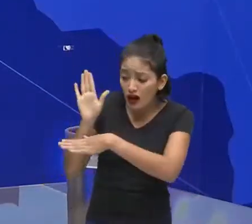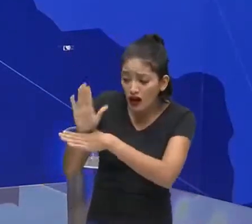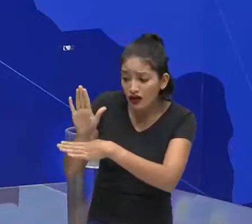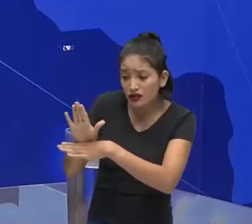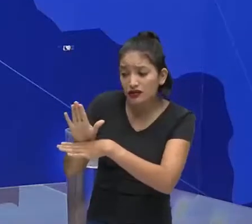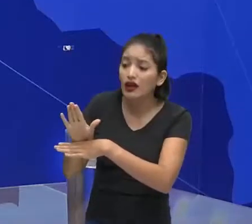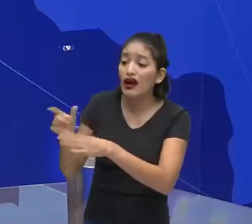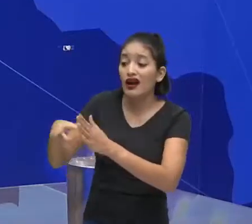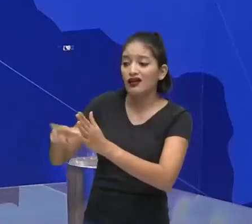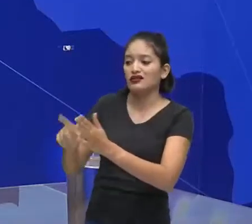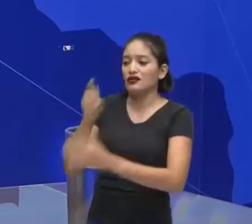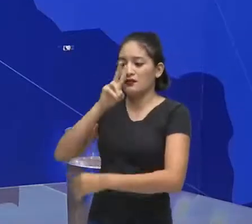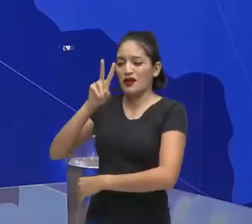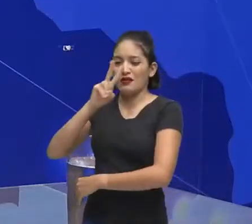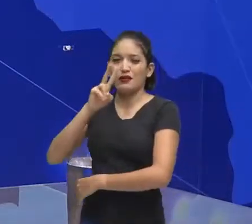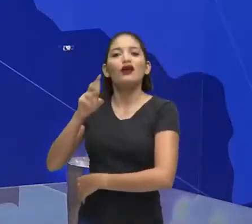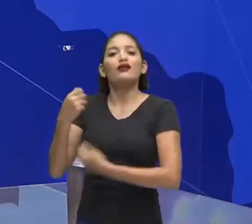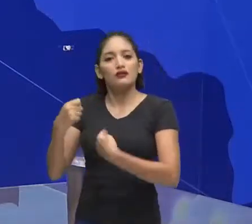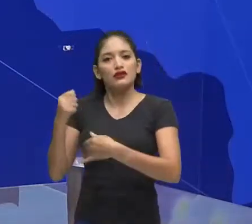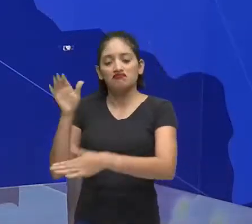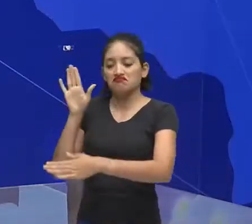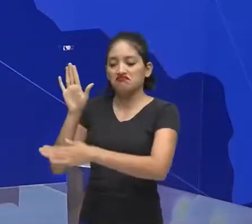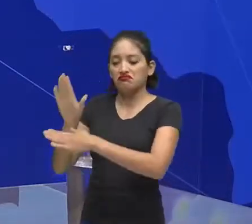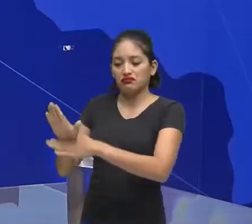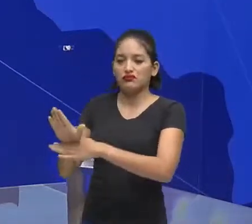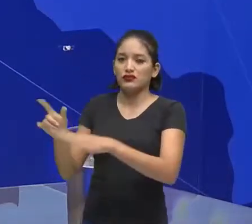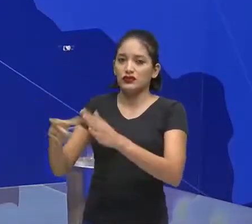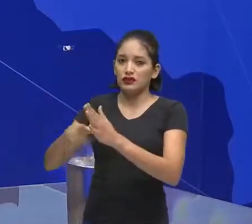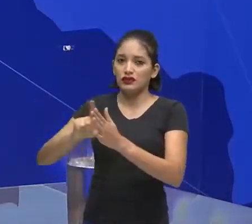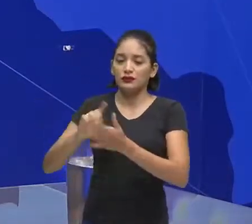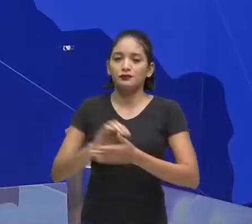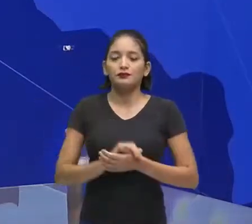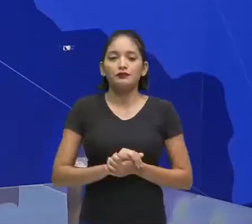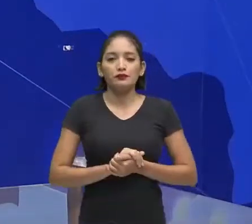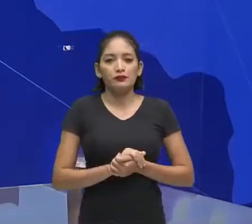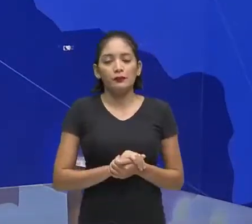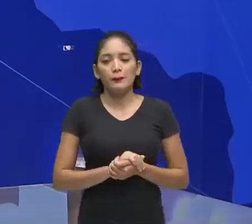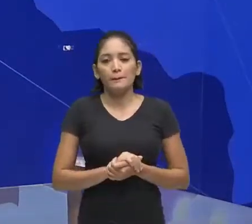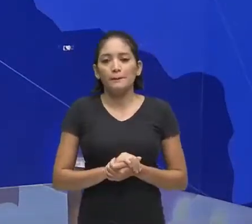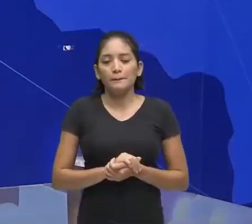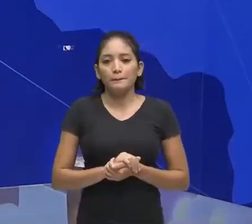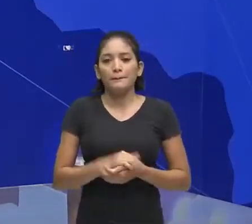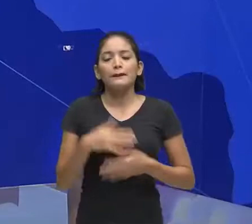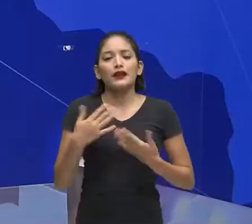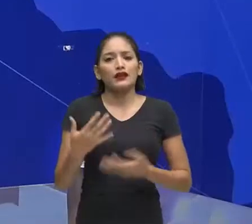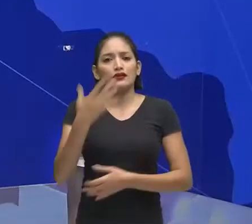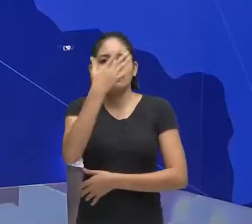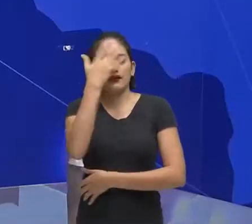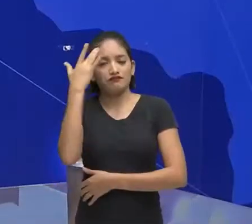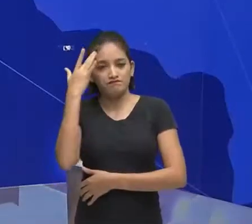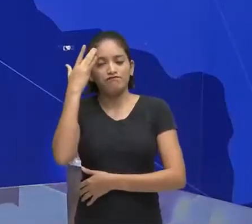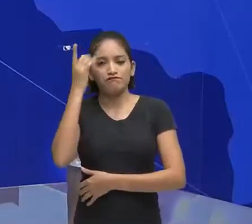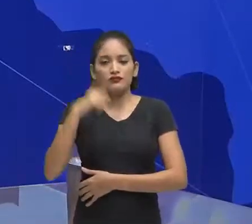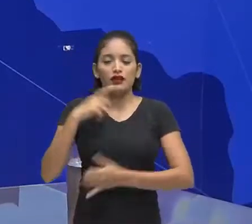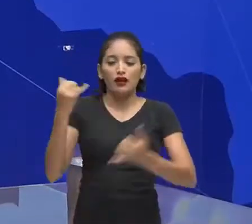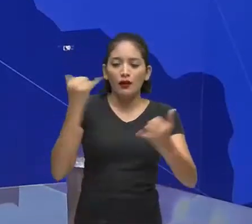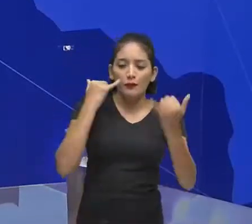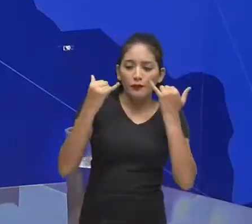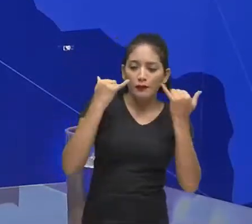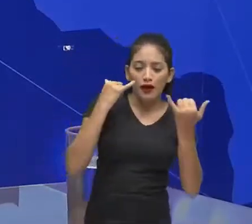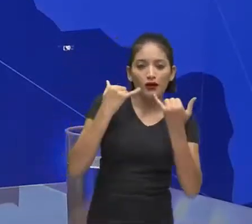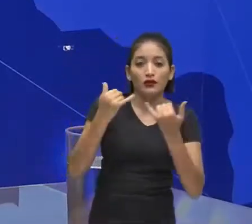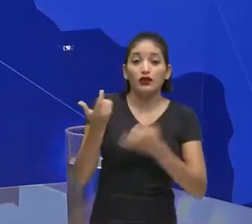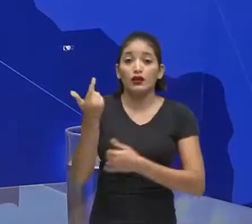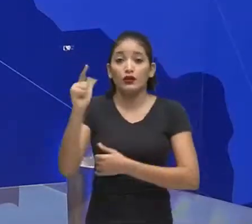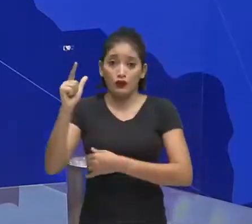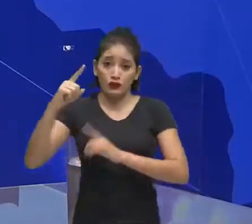frescura, bora tentar oferecer algum tipo de ajuda? Né? E aí as pessoas, com esse boom de informação, também trouxeram outras